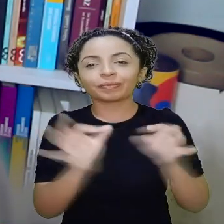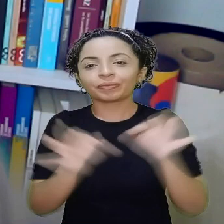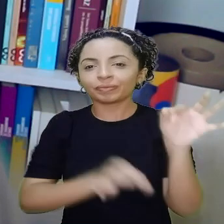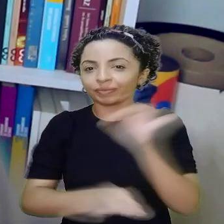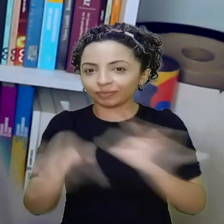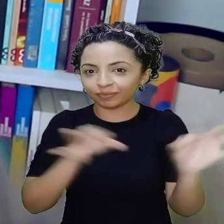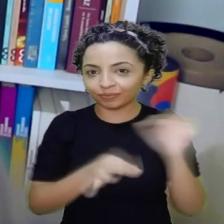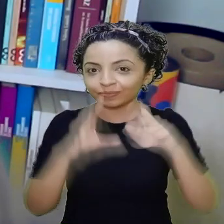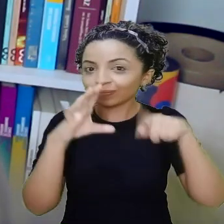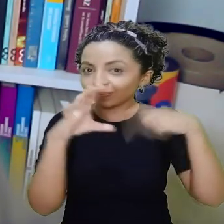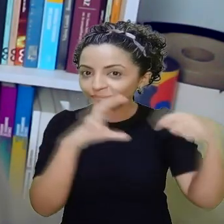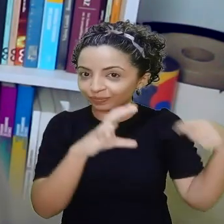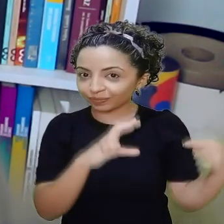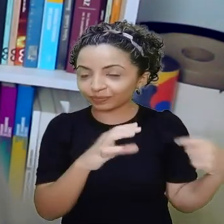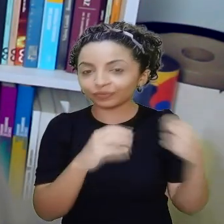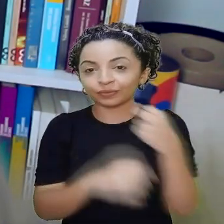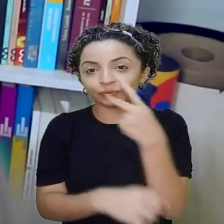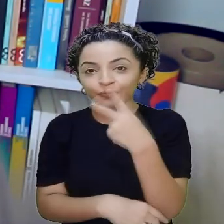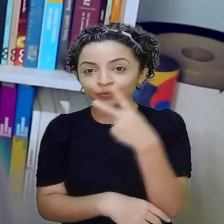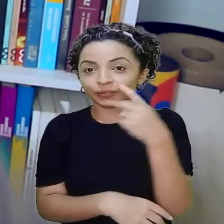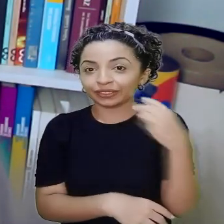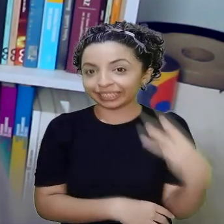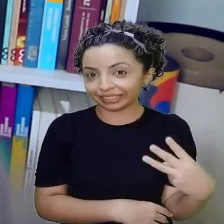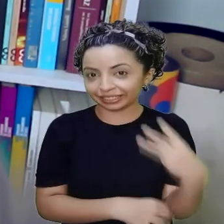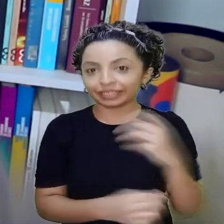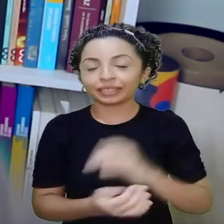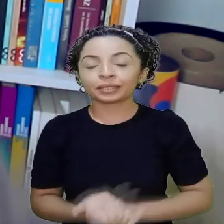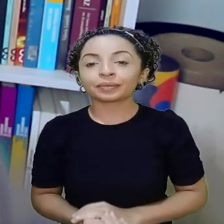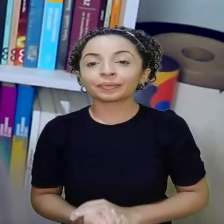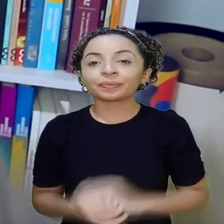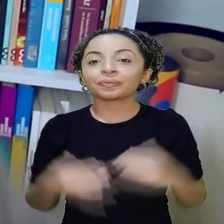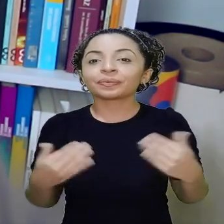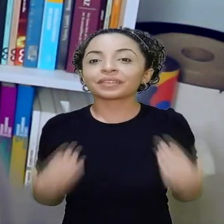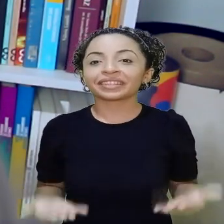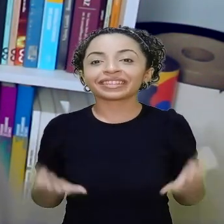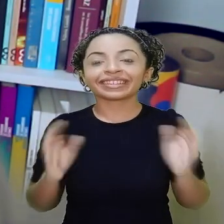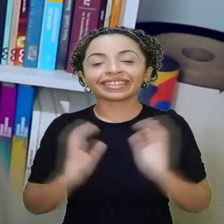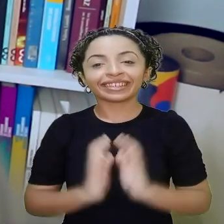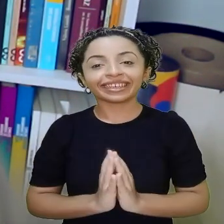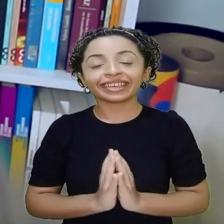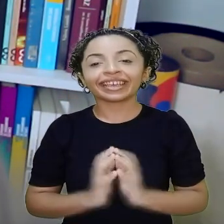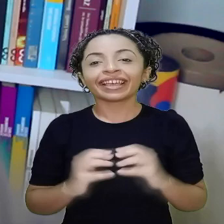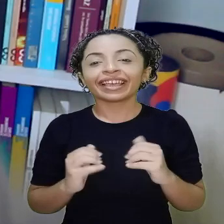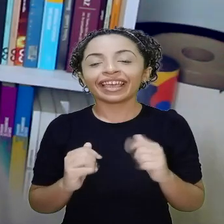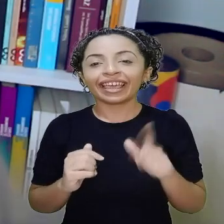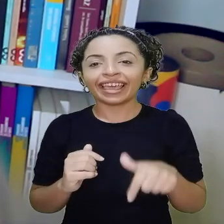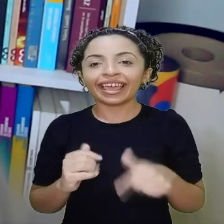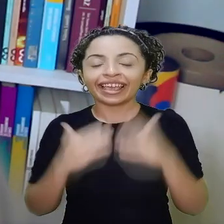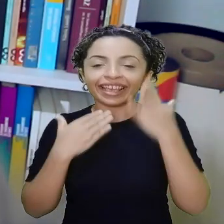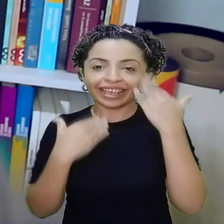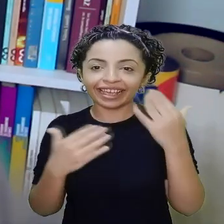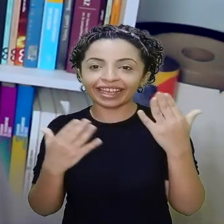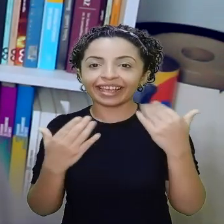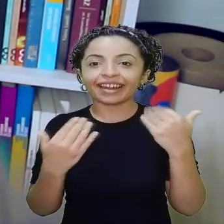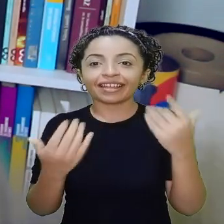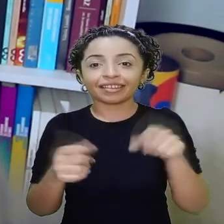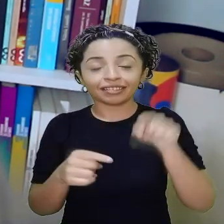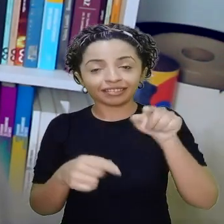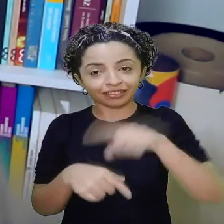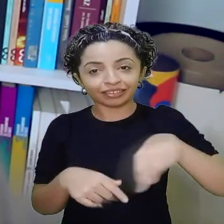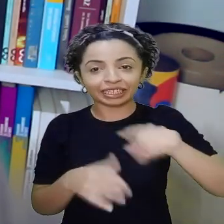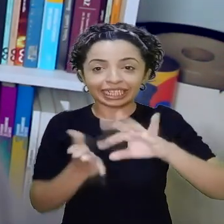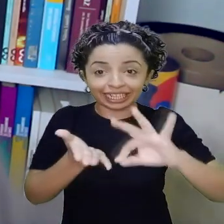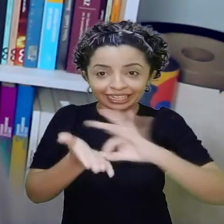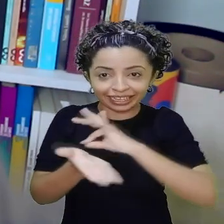já temos os próximos episódios já bem agendados, já prontos para as filmagens do episódio 2 e 3 da